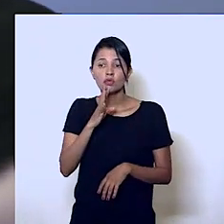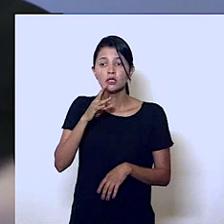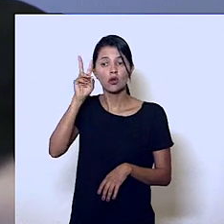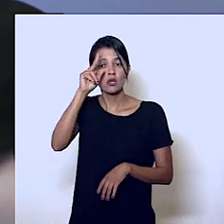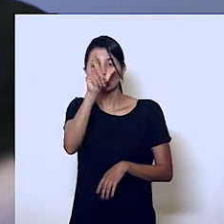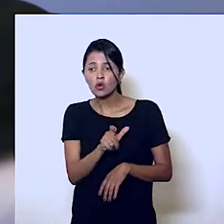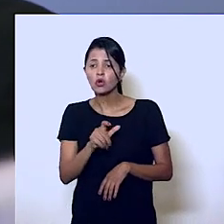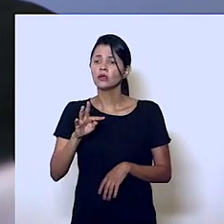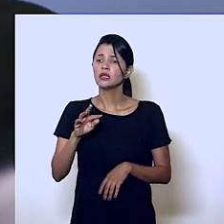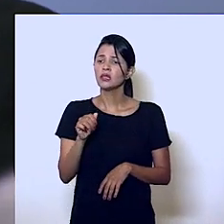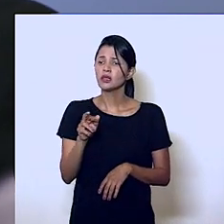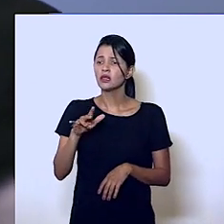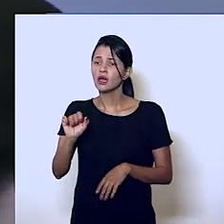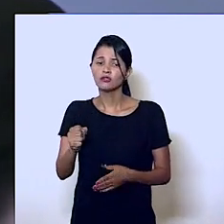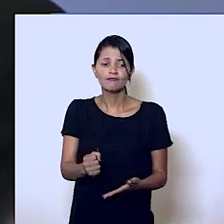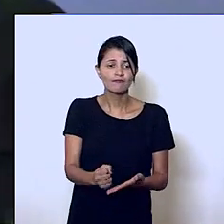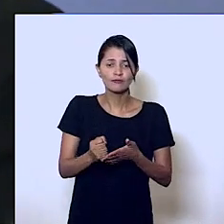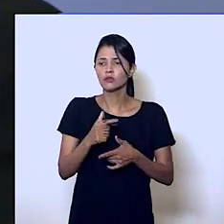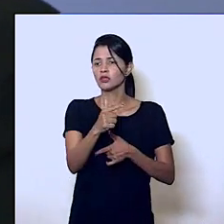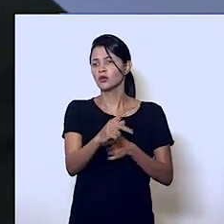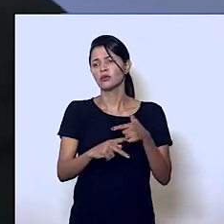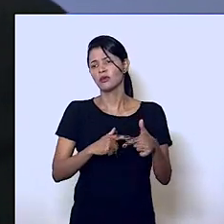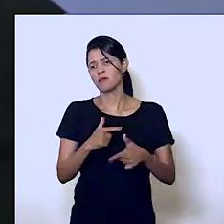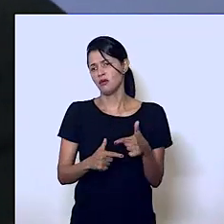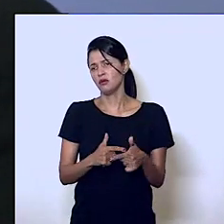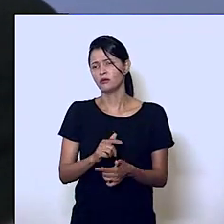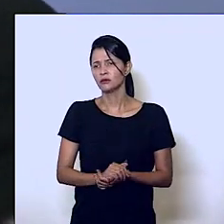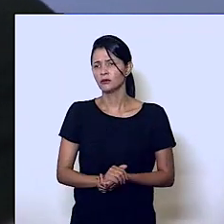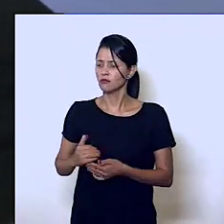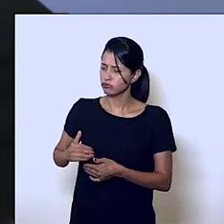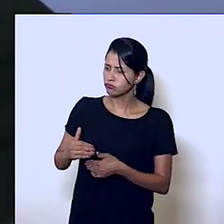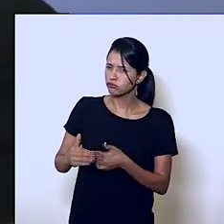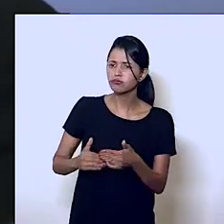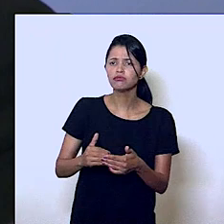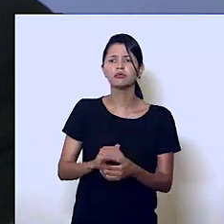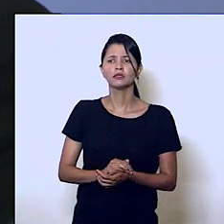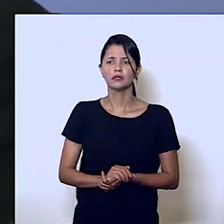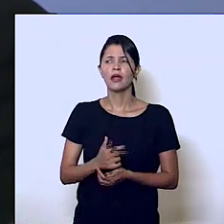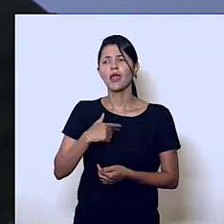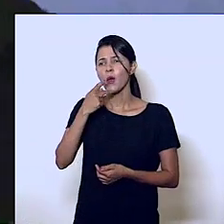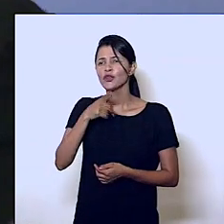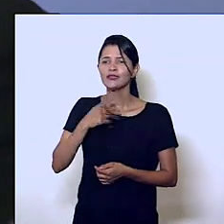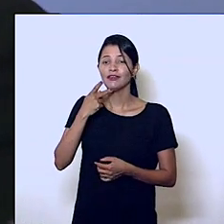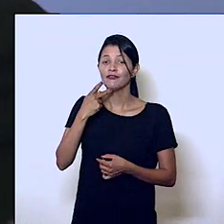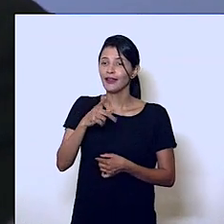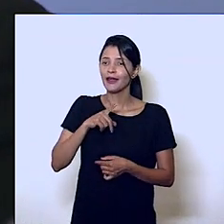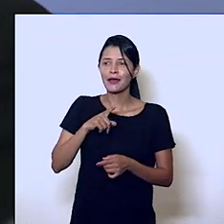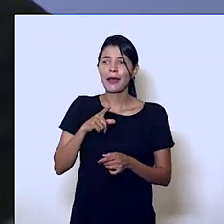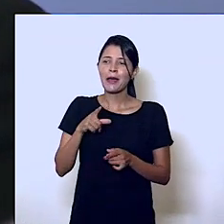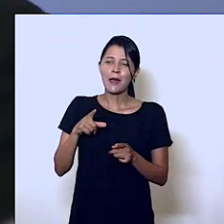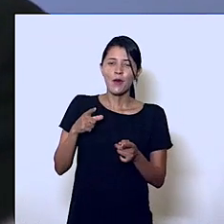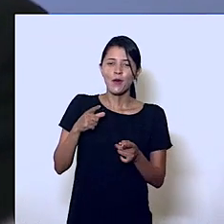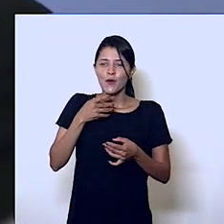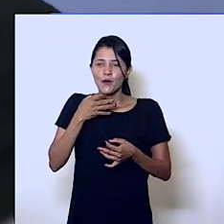casa. E eu acho que eu vou ter que fazer um depoimento mais de ordem pessoal, realmente, porque